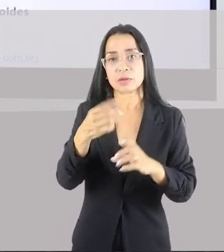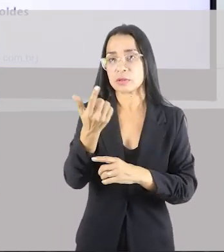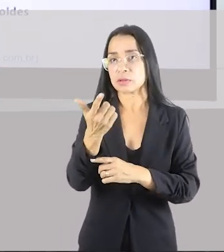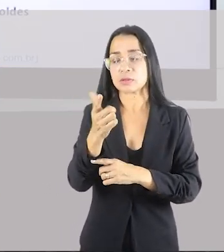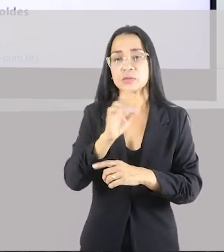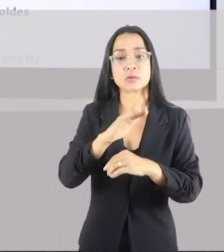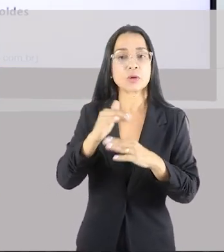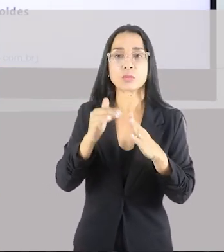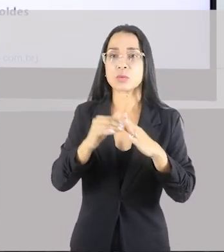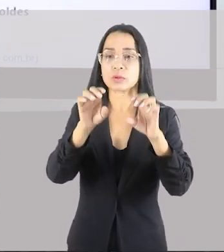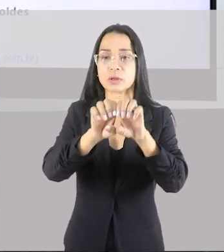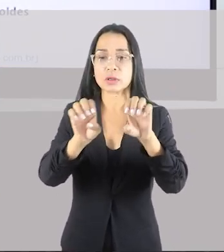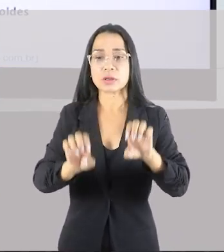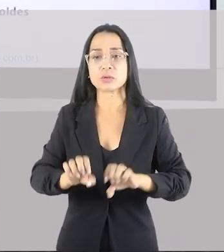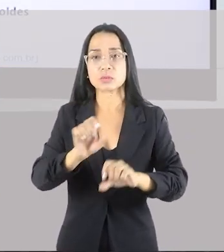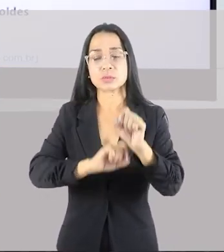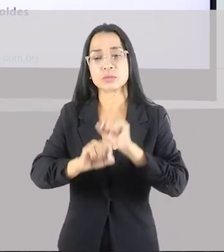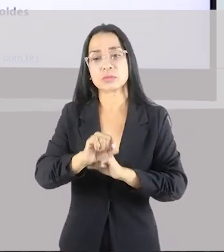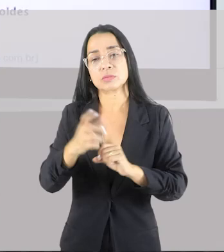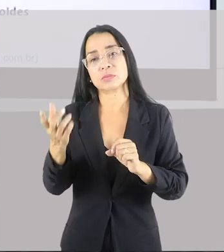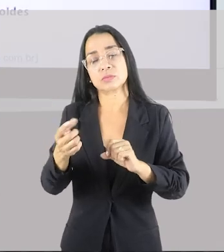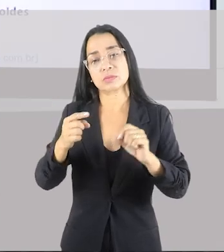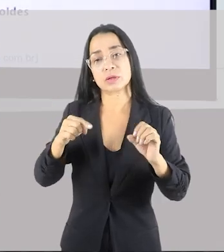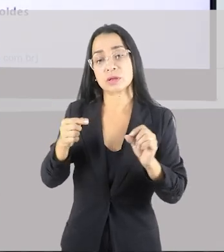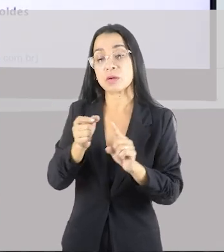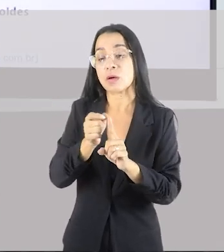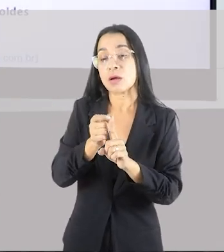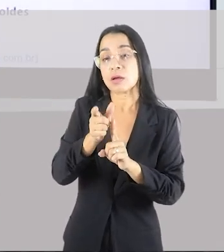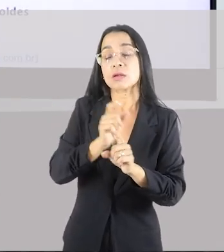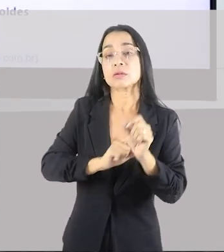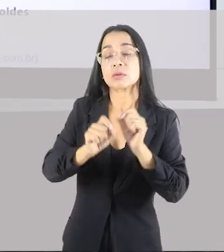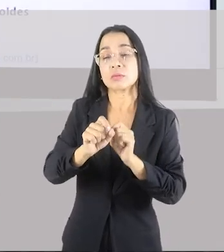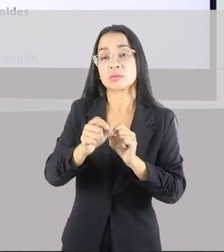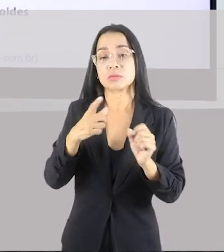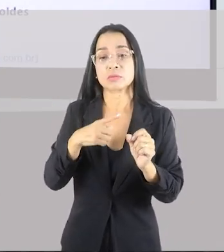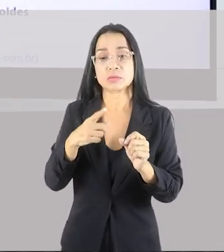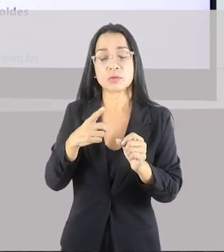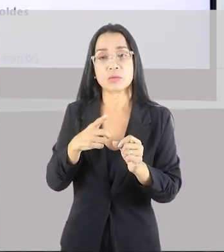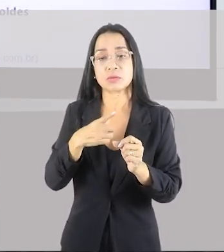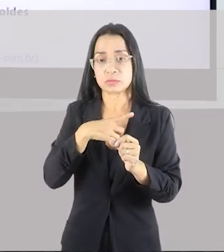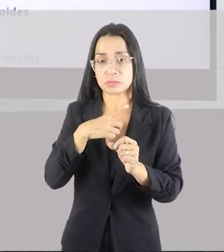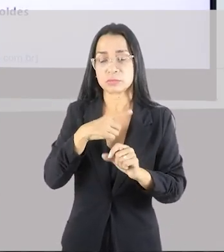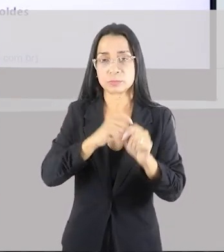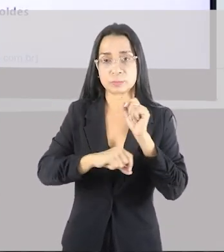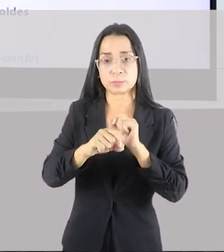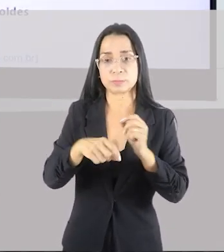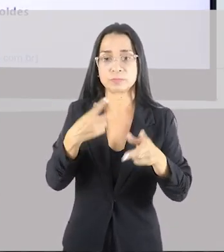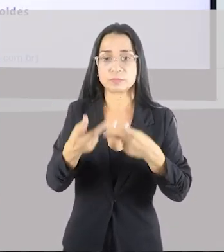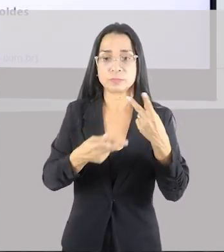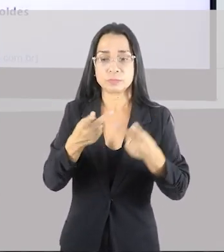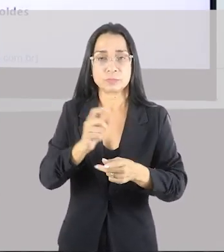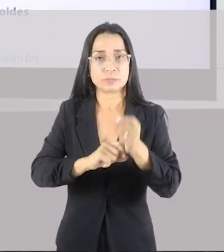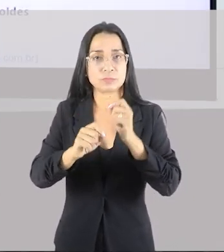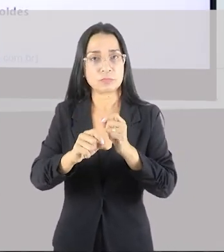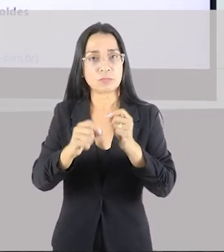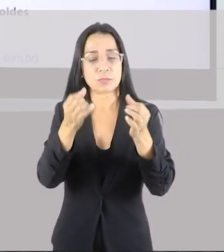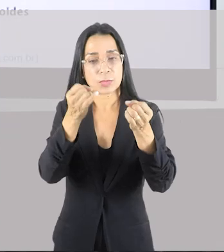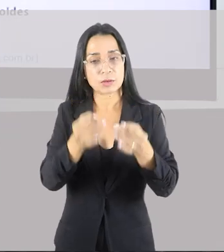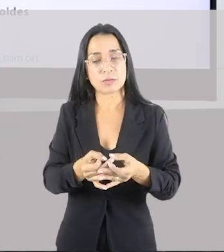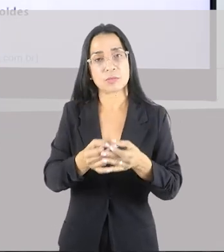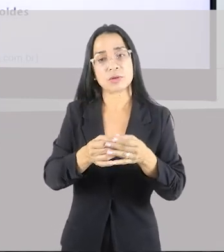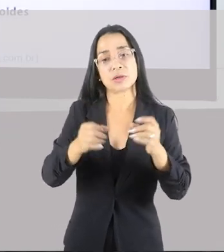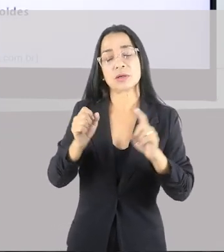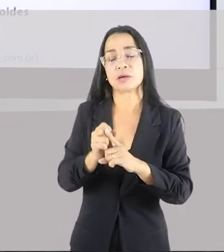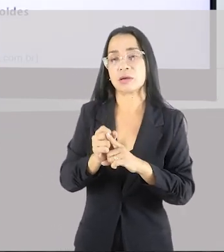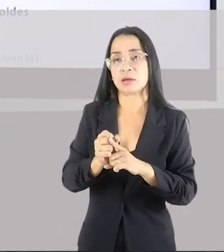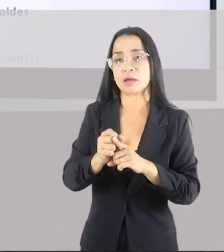as estruturas que um espermatozoide vai conter. Quando a gente fala em espermatozoide, com certeza vem aí à